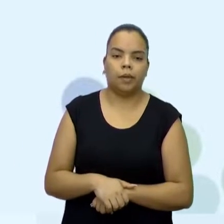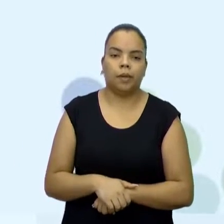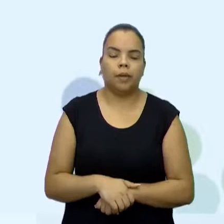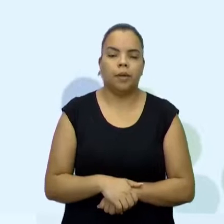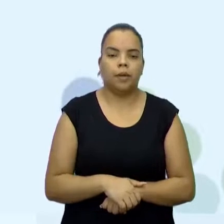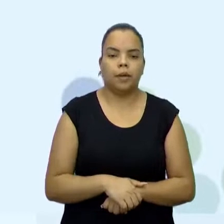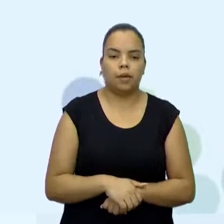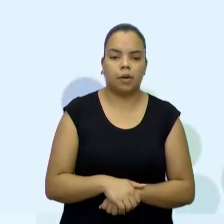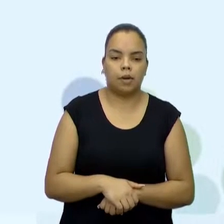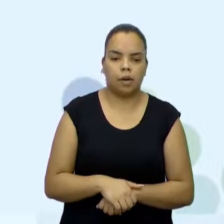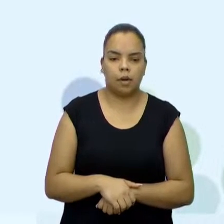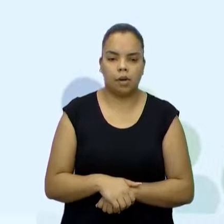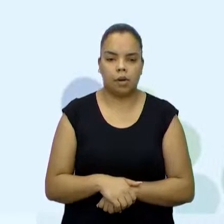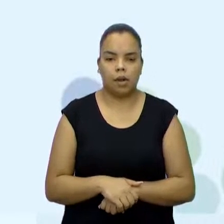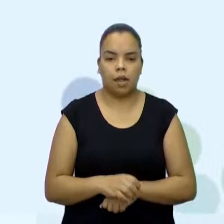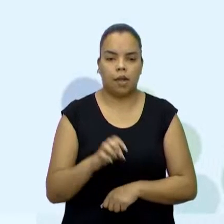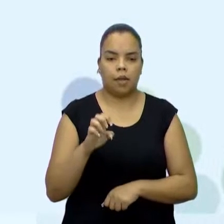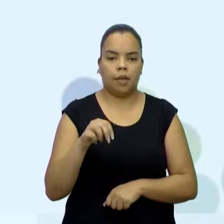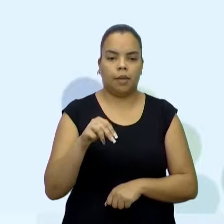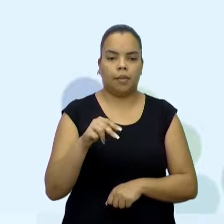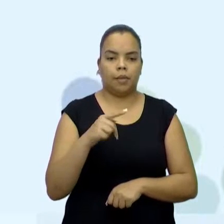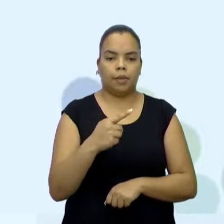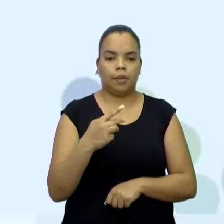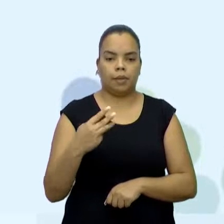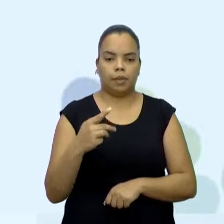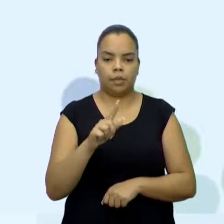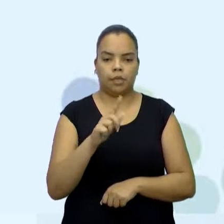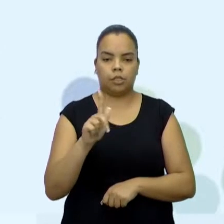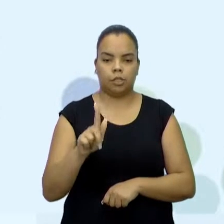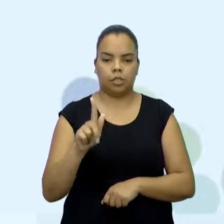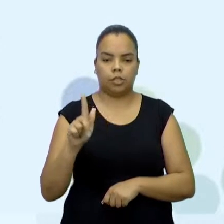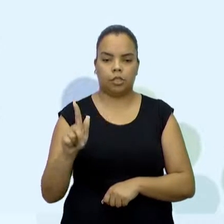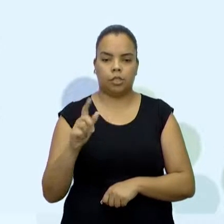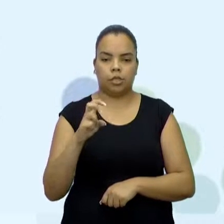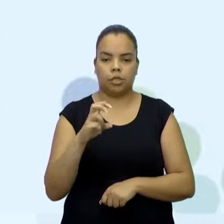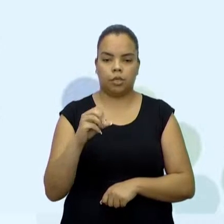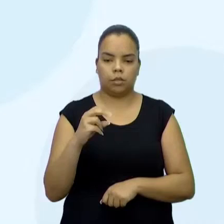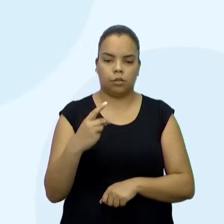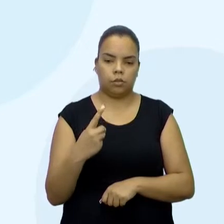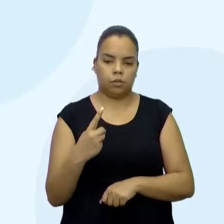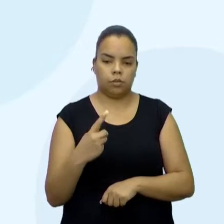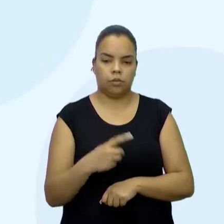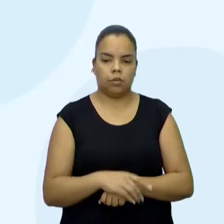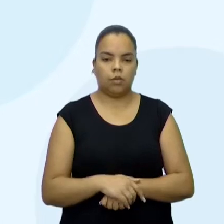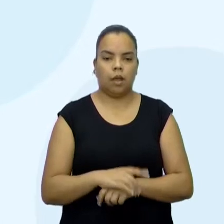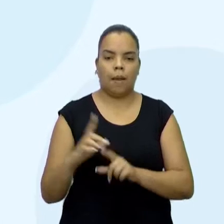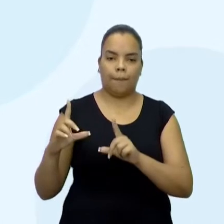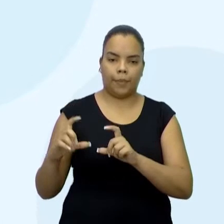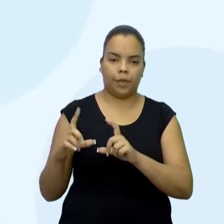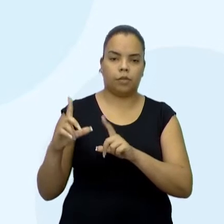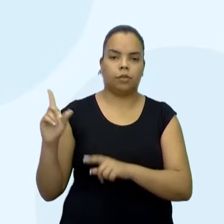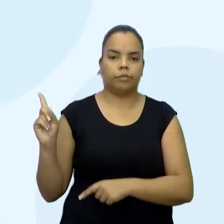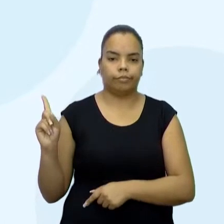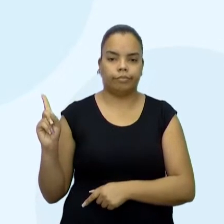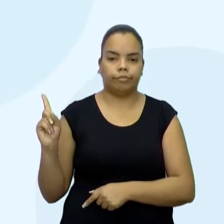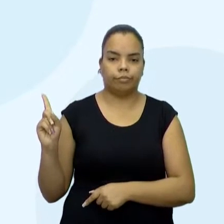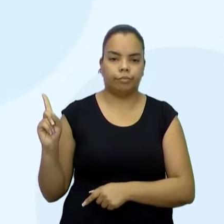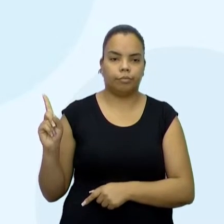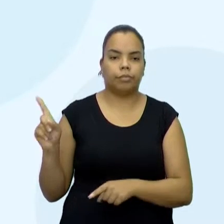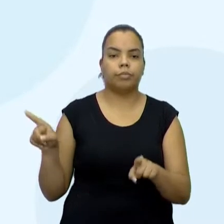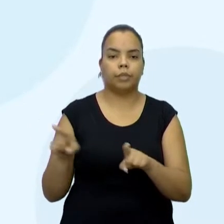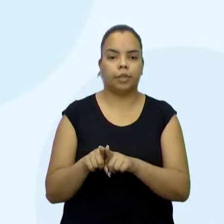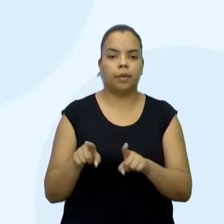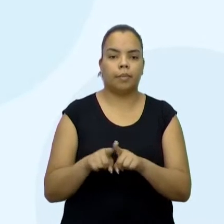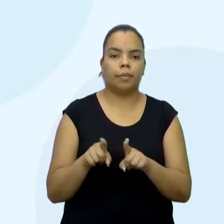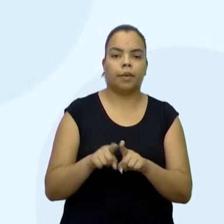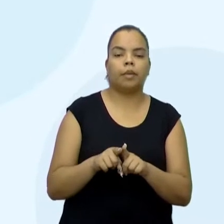norteadora, EM13 LGG 501. Dado o print, a gente fala aí do